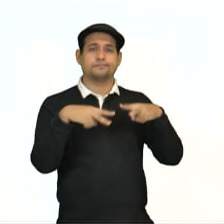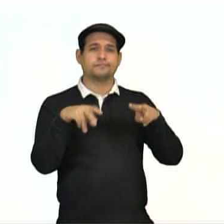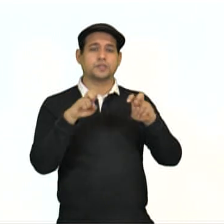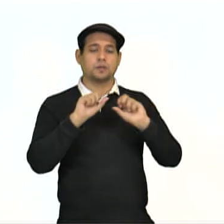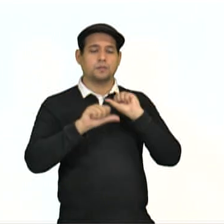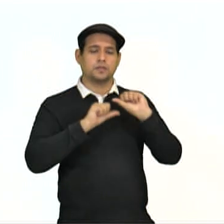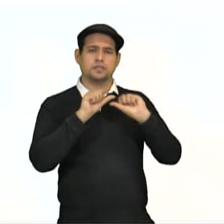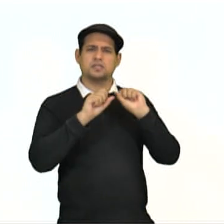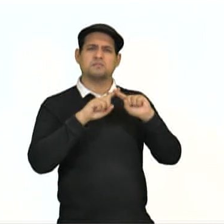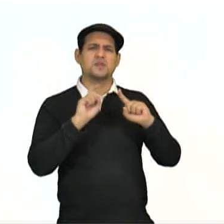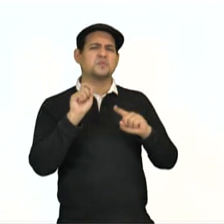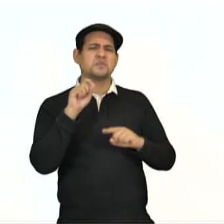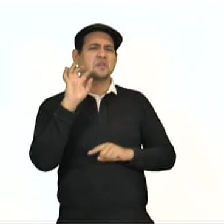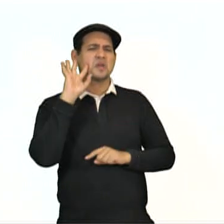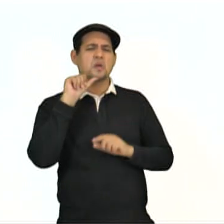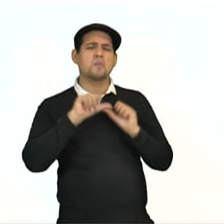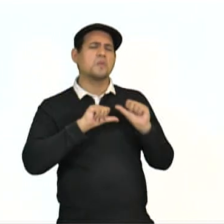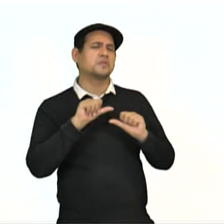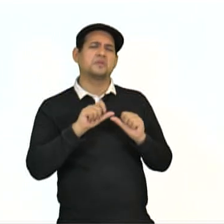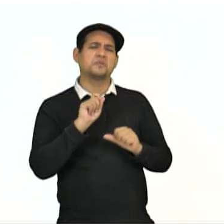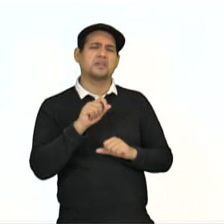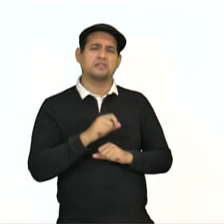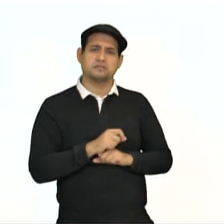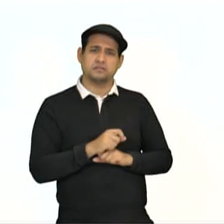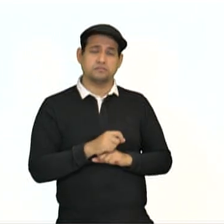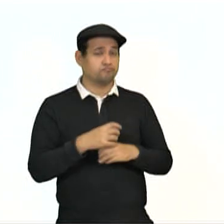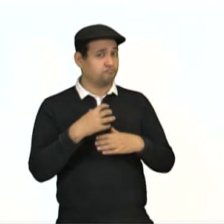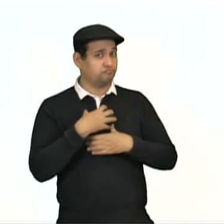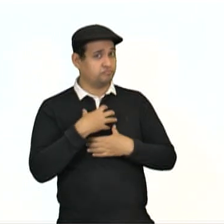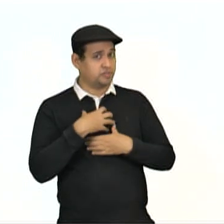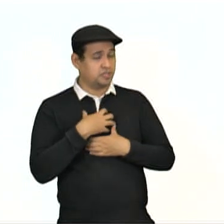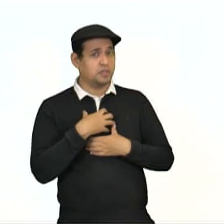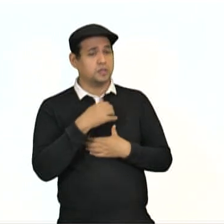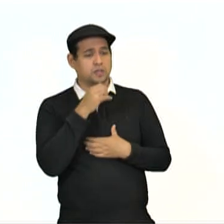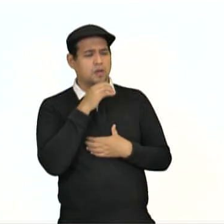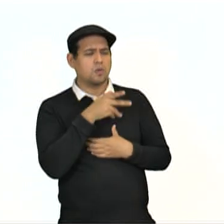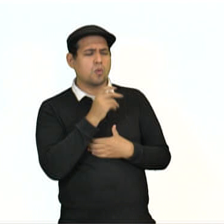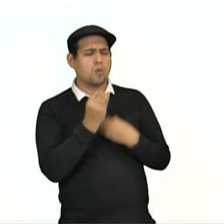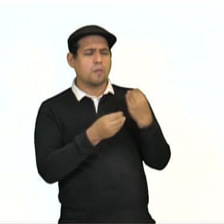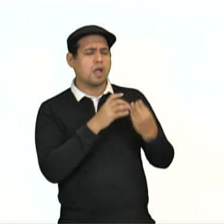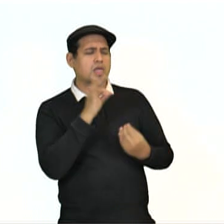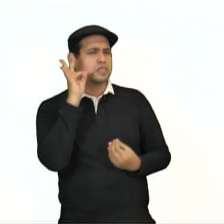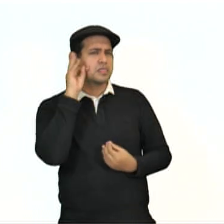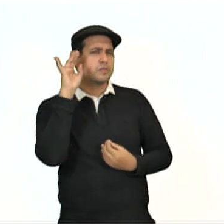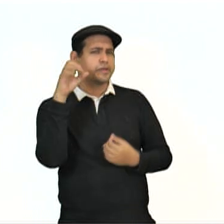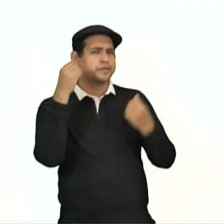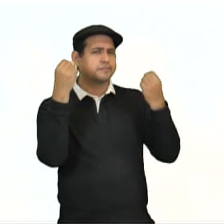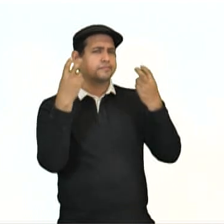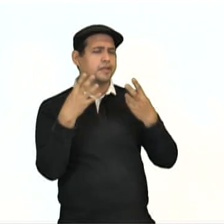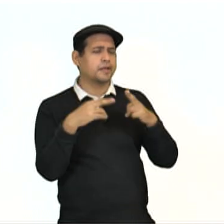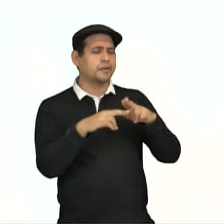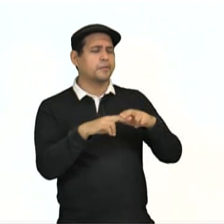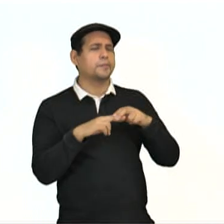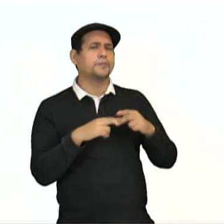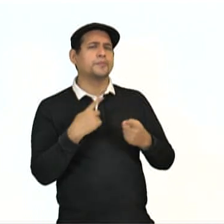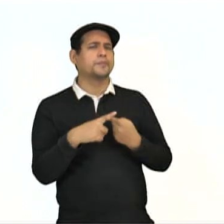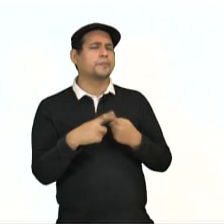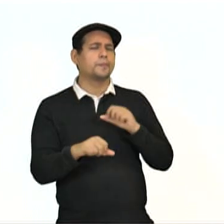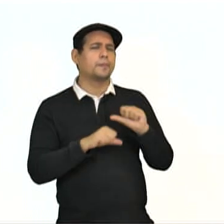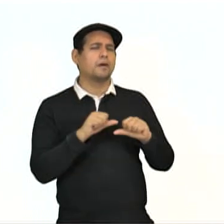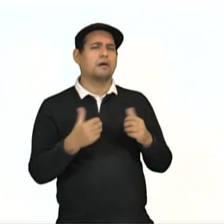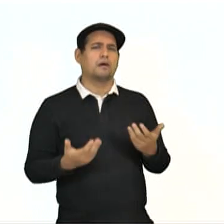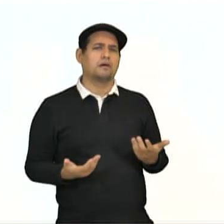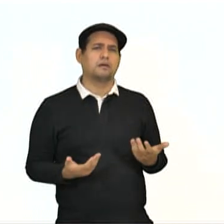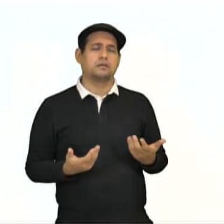tá? O que, que muda entre uma e outra? A forma como a teoria explica o porquê da mudança,